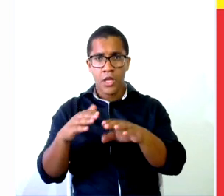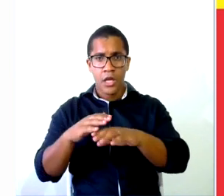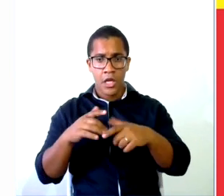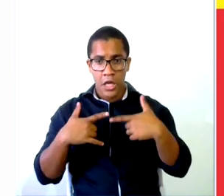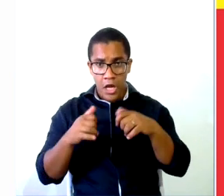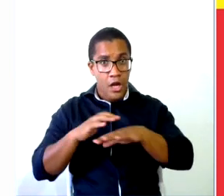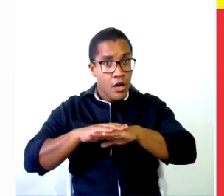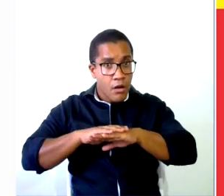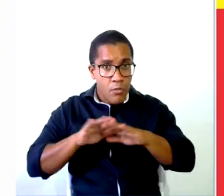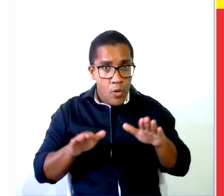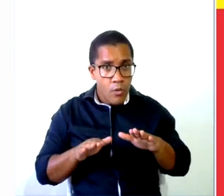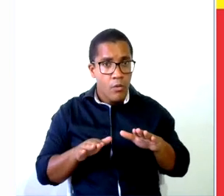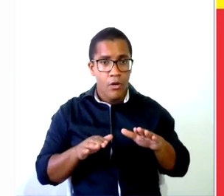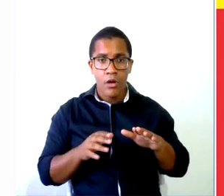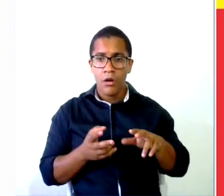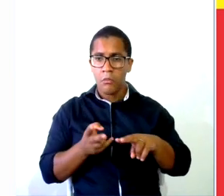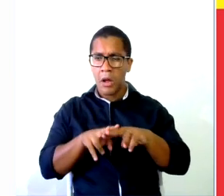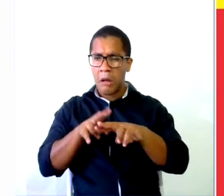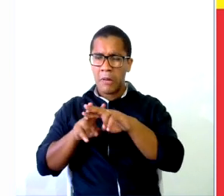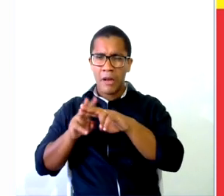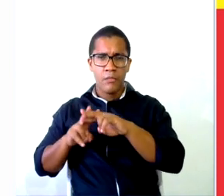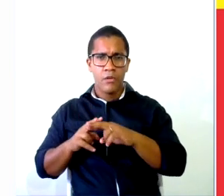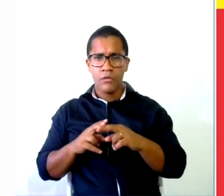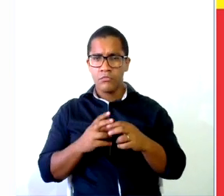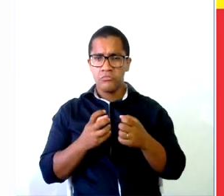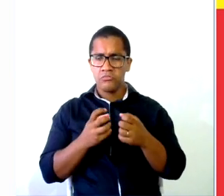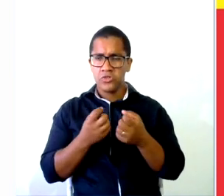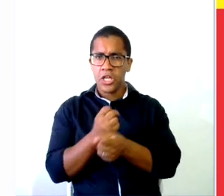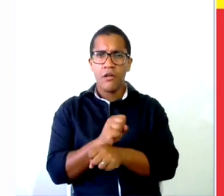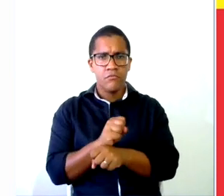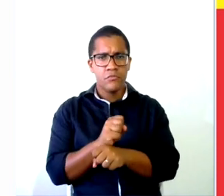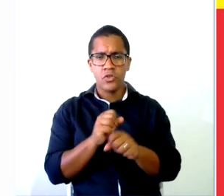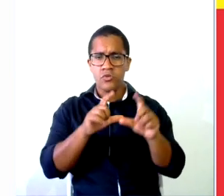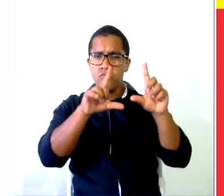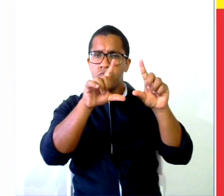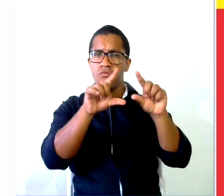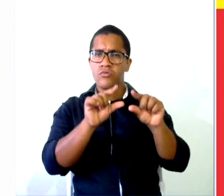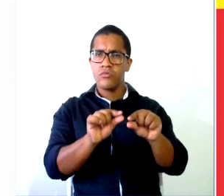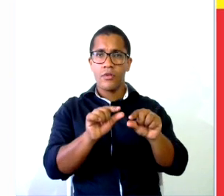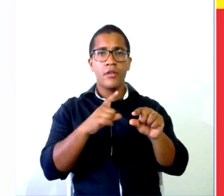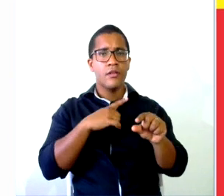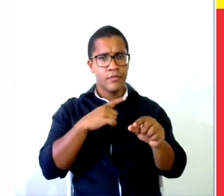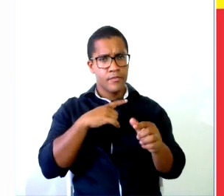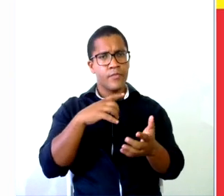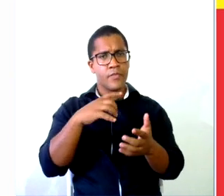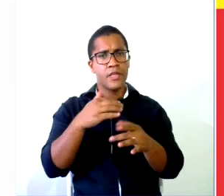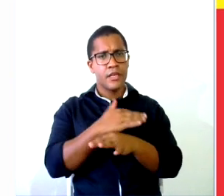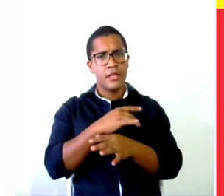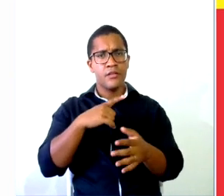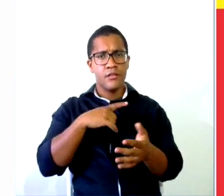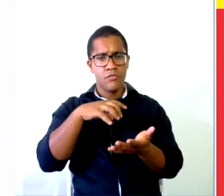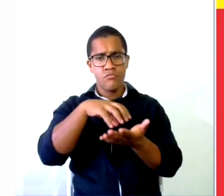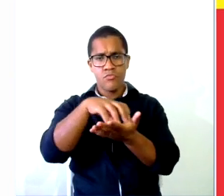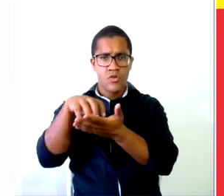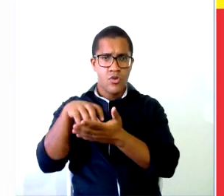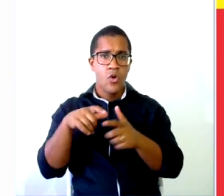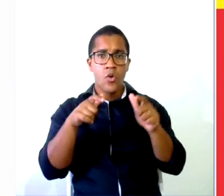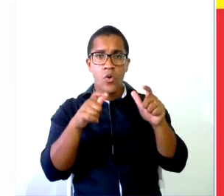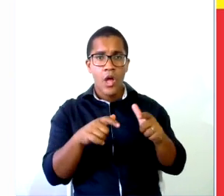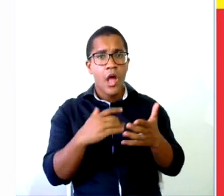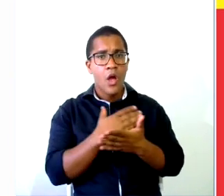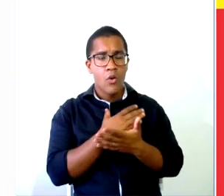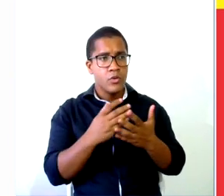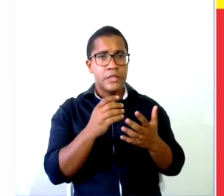esgotou-se. Então a cidade de Roma contava provavelmente com vários centros de milhares